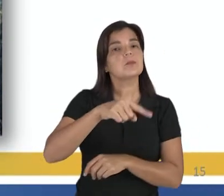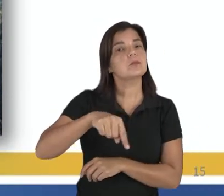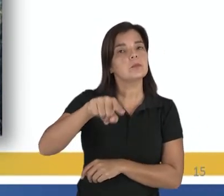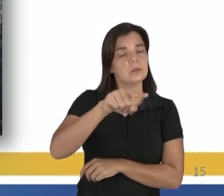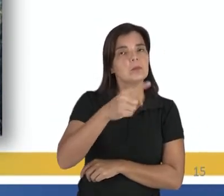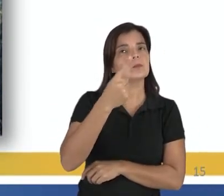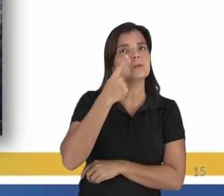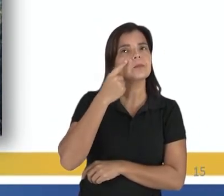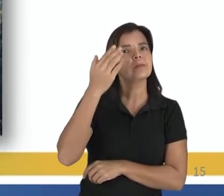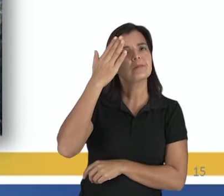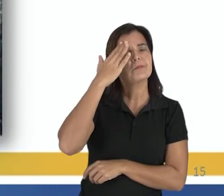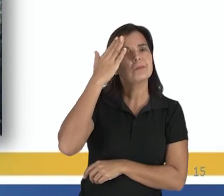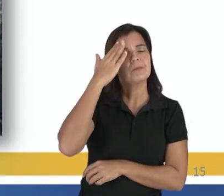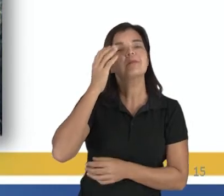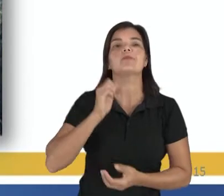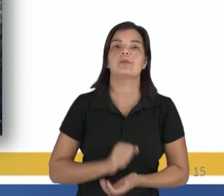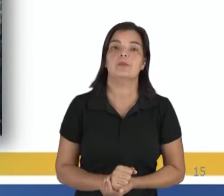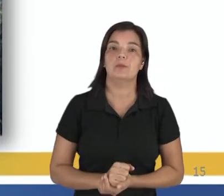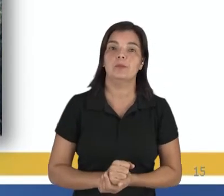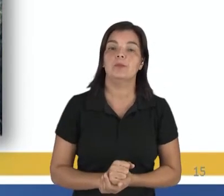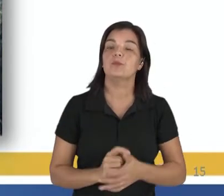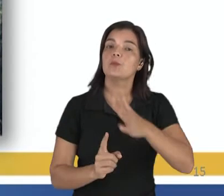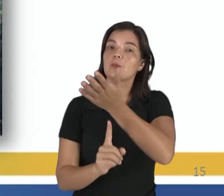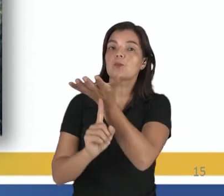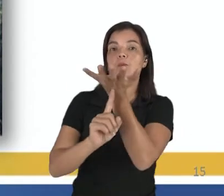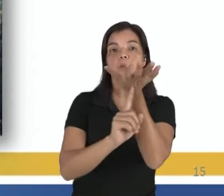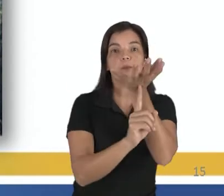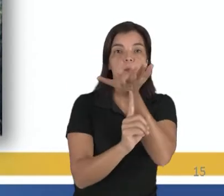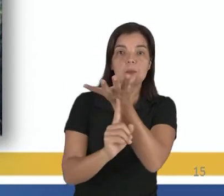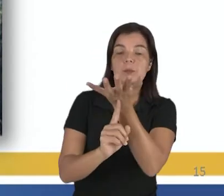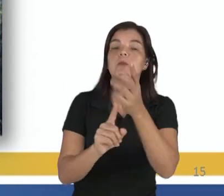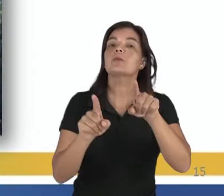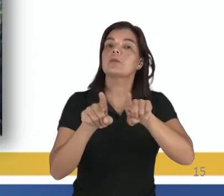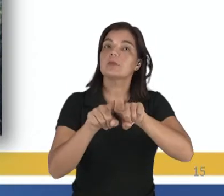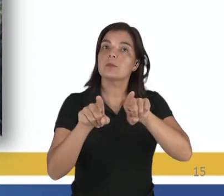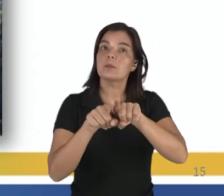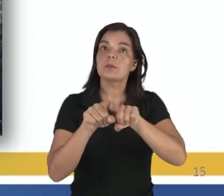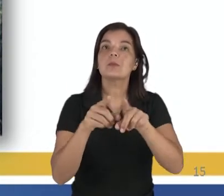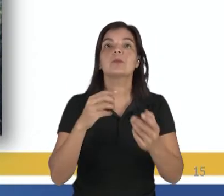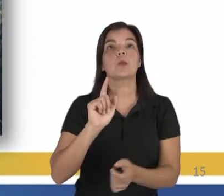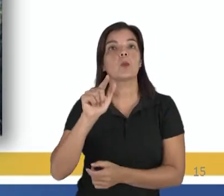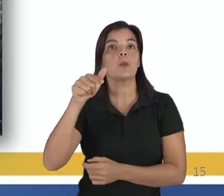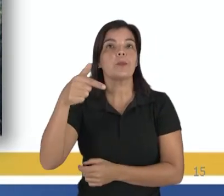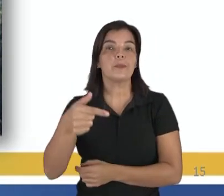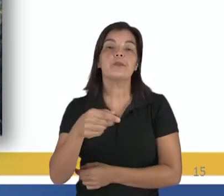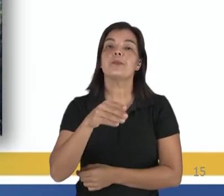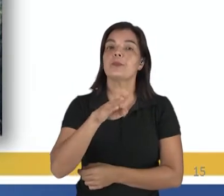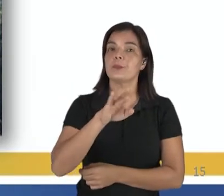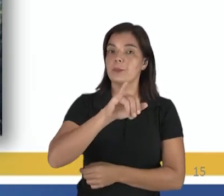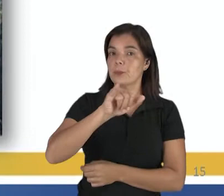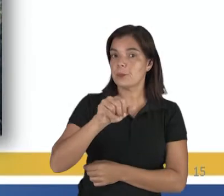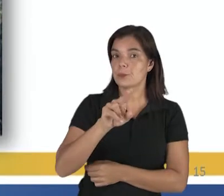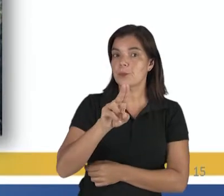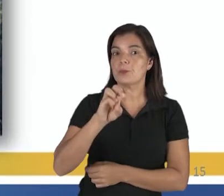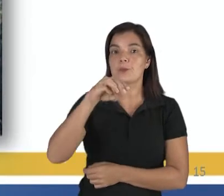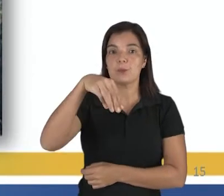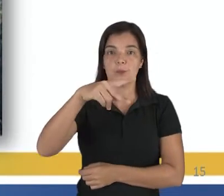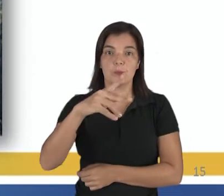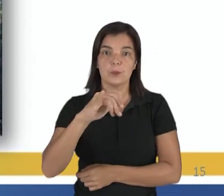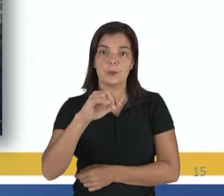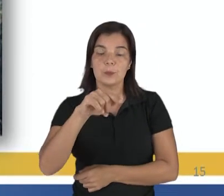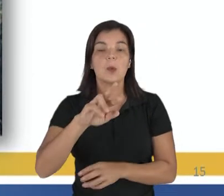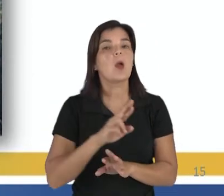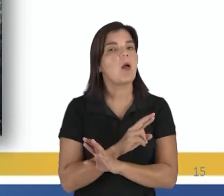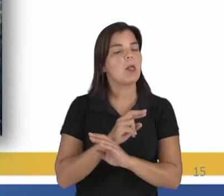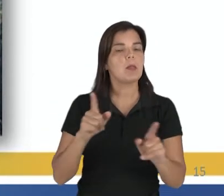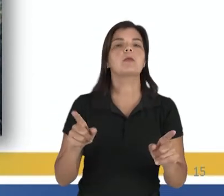gente pode entender? A gente falou sobre o paraquedismo já, mas o base jump ele já é de uma forma diferente, é uma modalidade diferente,